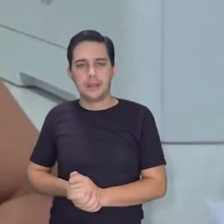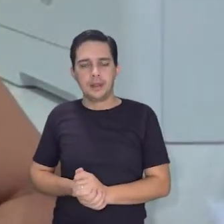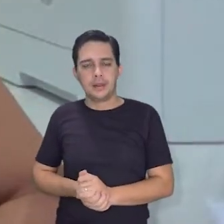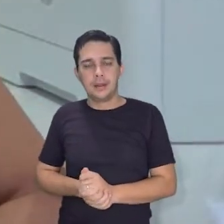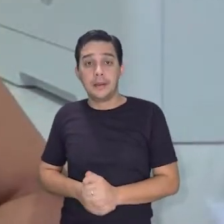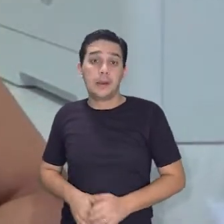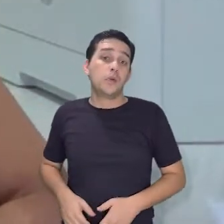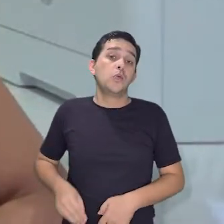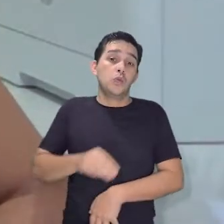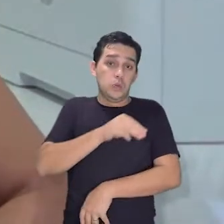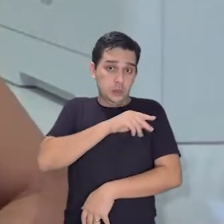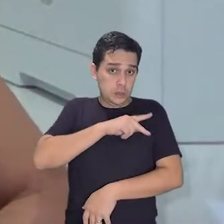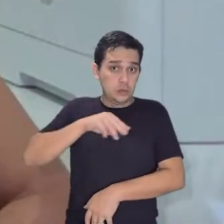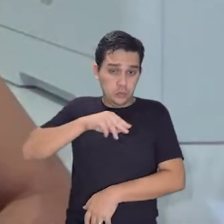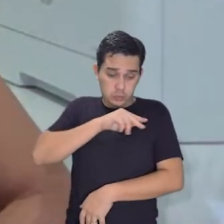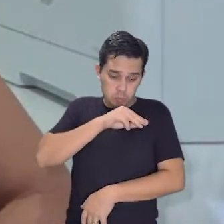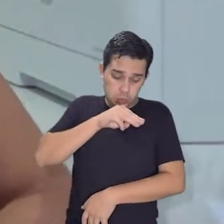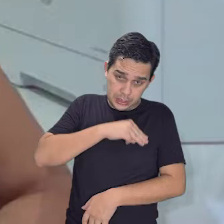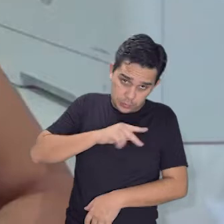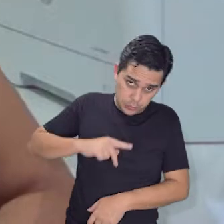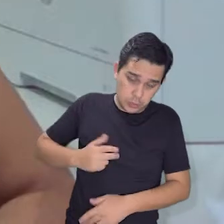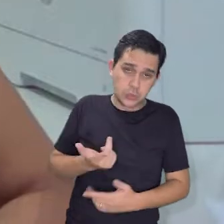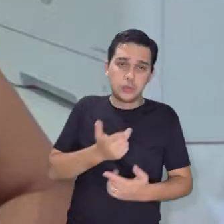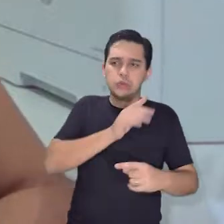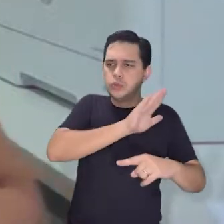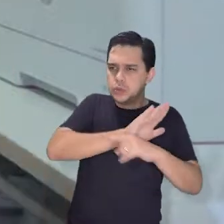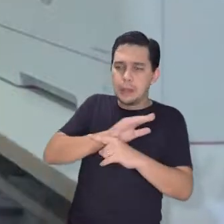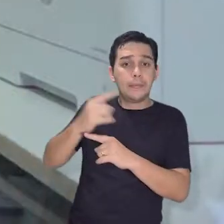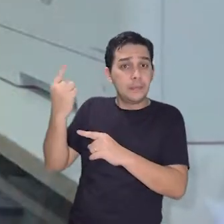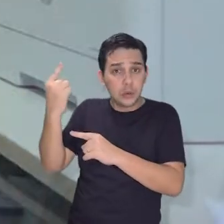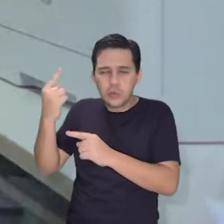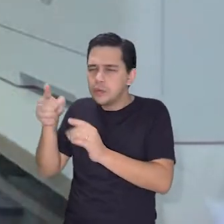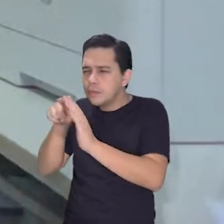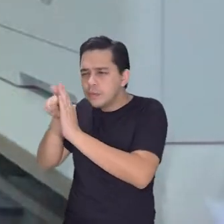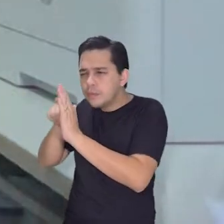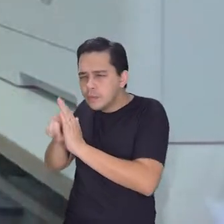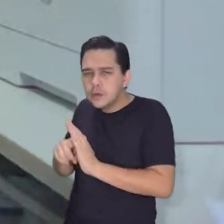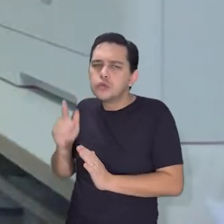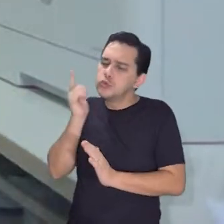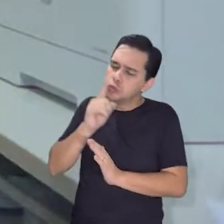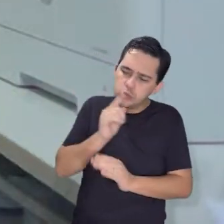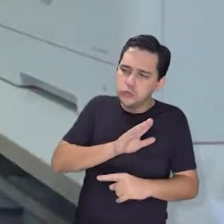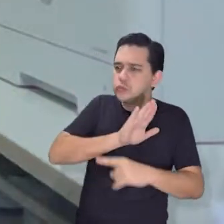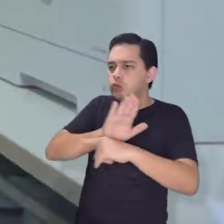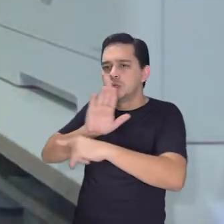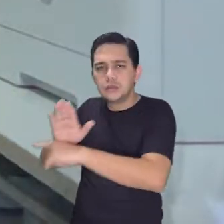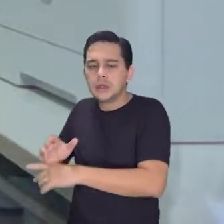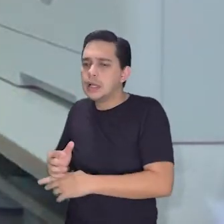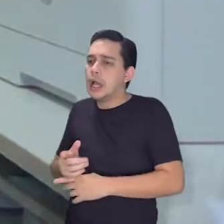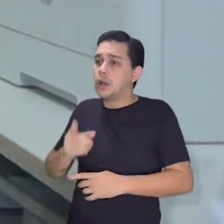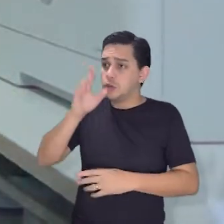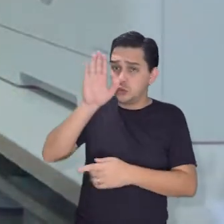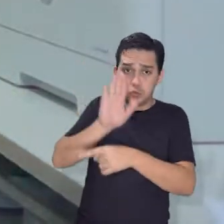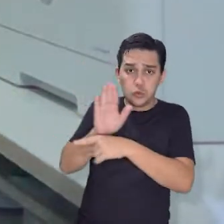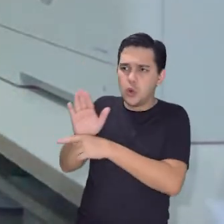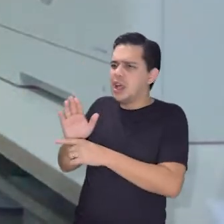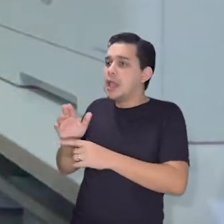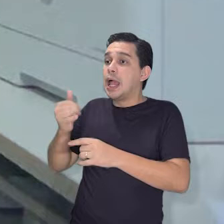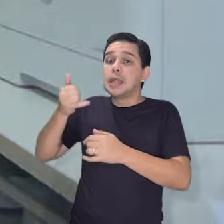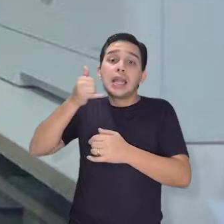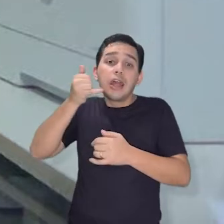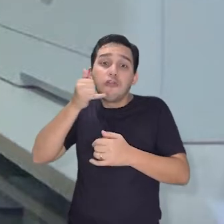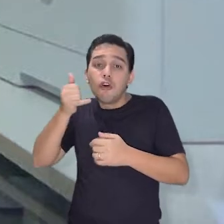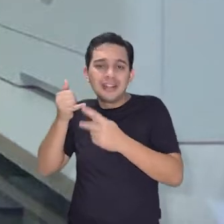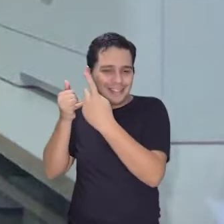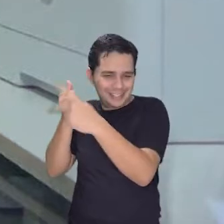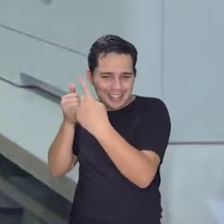fase de investigação, requerendo e dando pareceres em representações de medidas cautelares, como a quebra de sigilo das